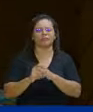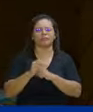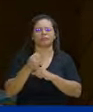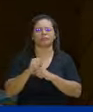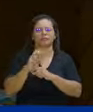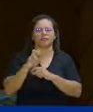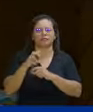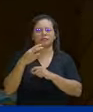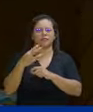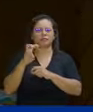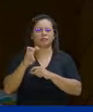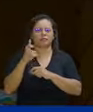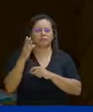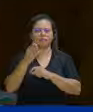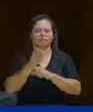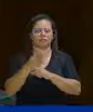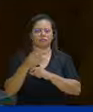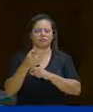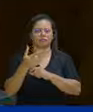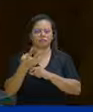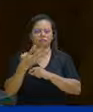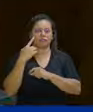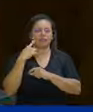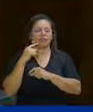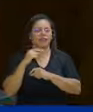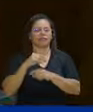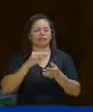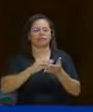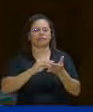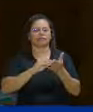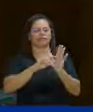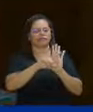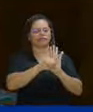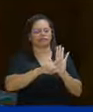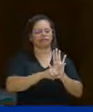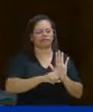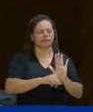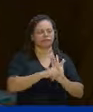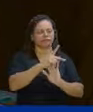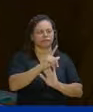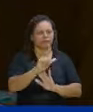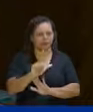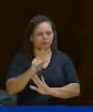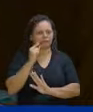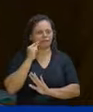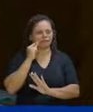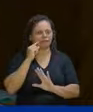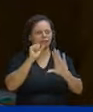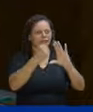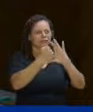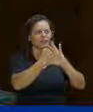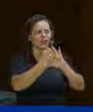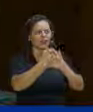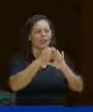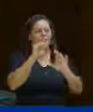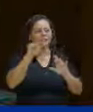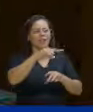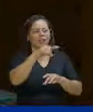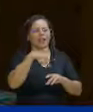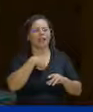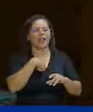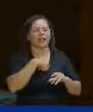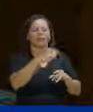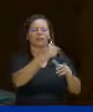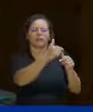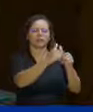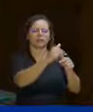8535/2024 deixou de analisar as despesas do Partido Liberal, PL, à luz dos postulados da transparência,